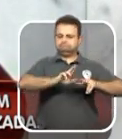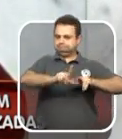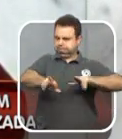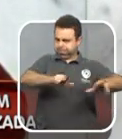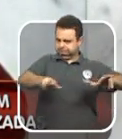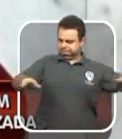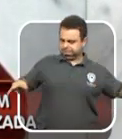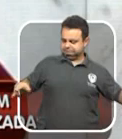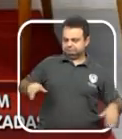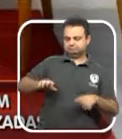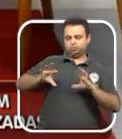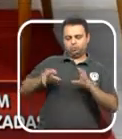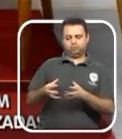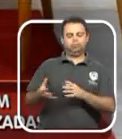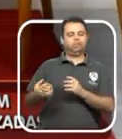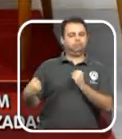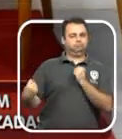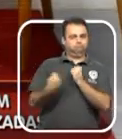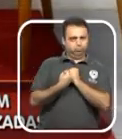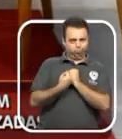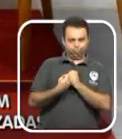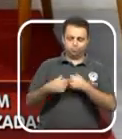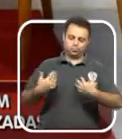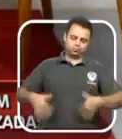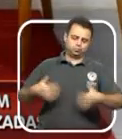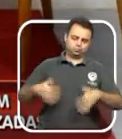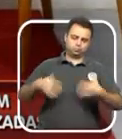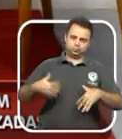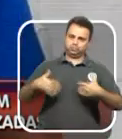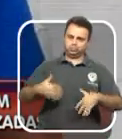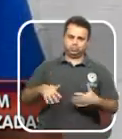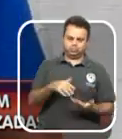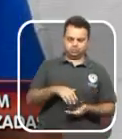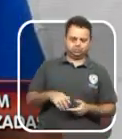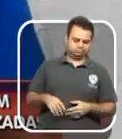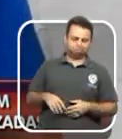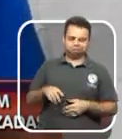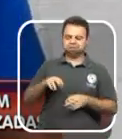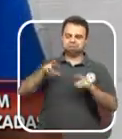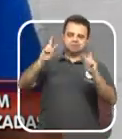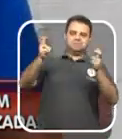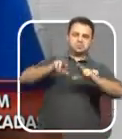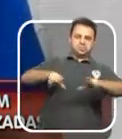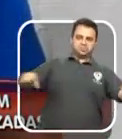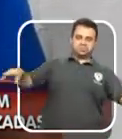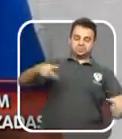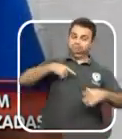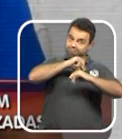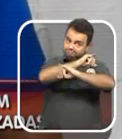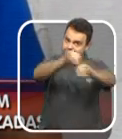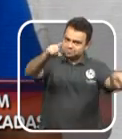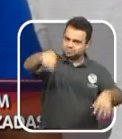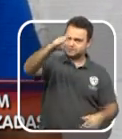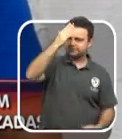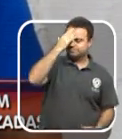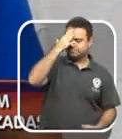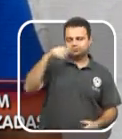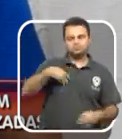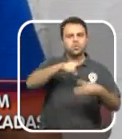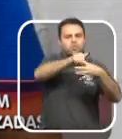diretora nesses 2 anos? Eu quero agradecer aqui sempre o apoio, né, da mesa diretora, a vereadora